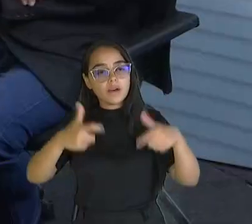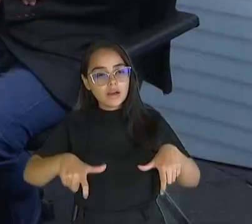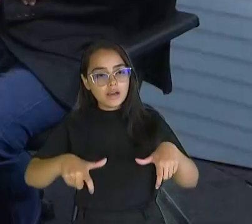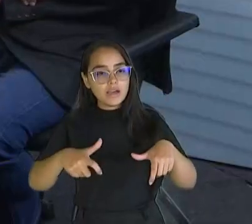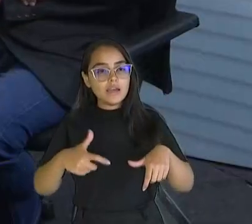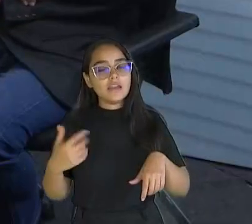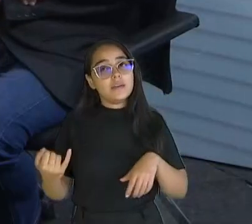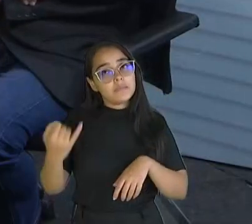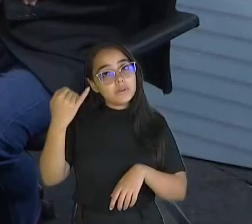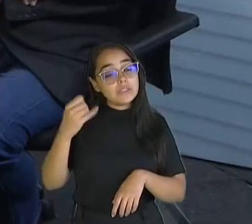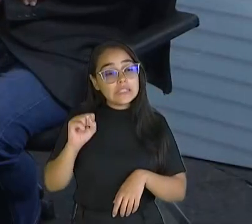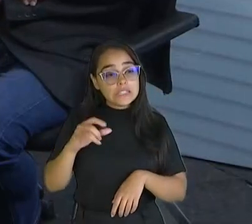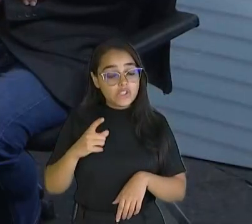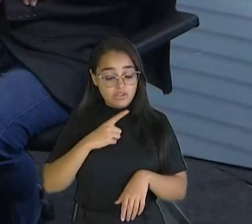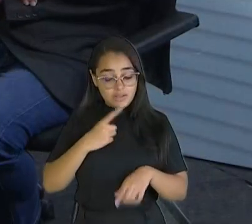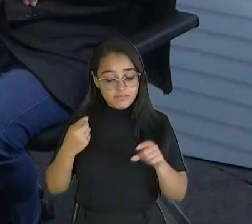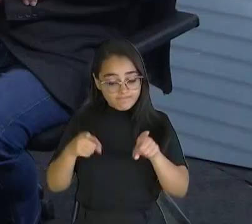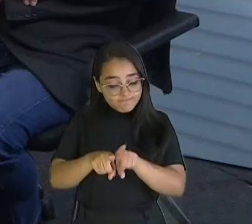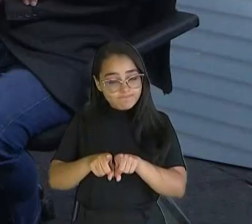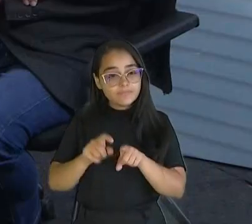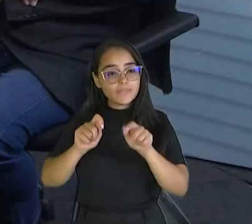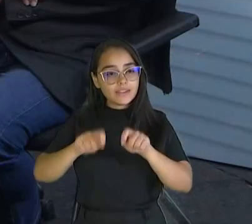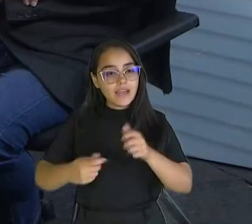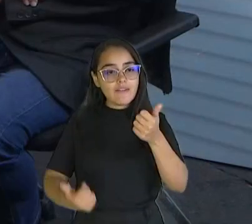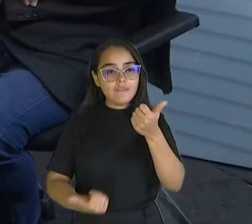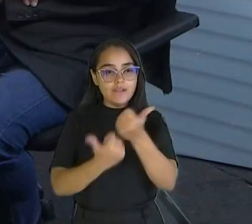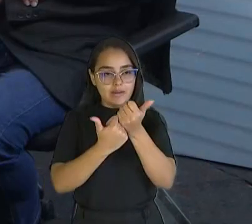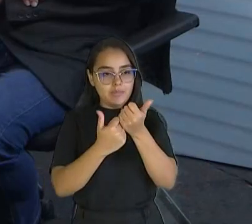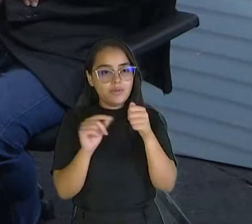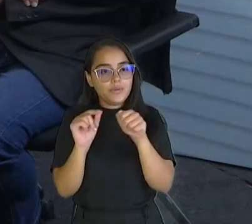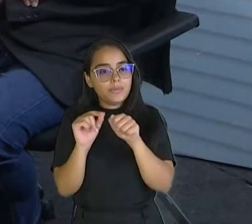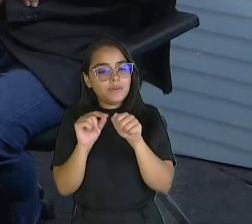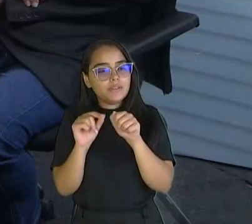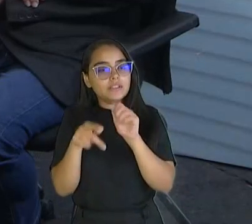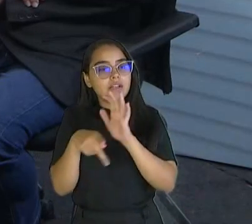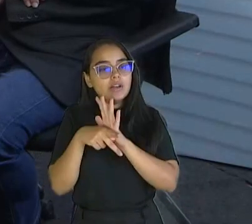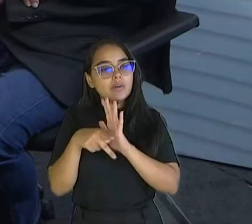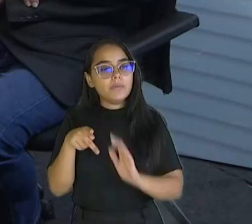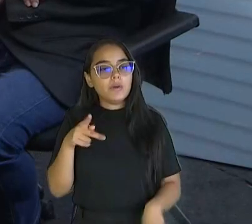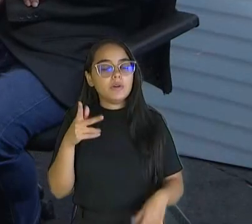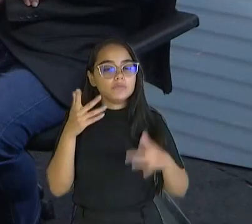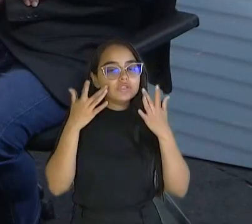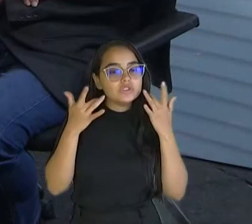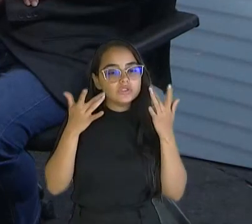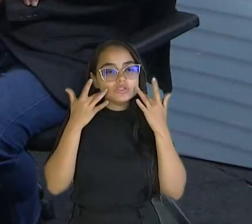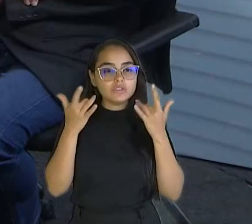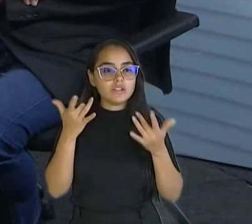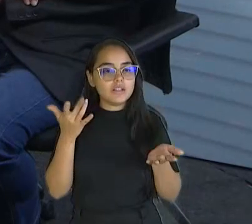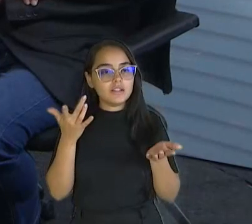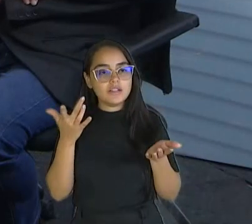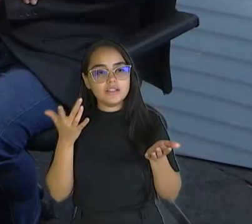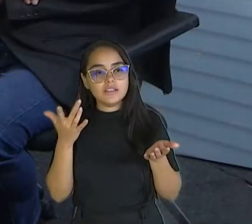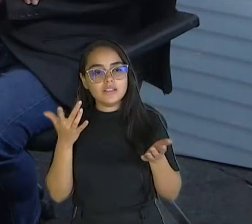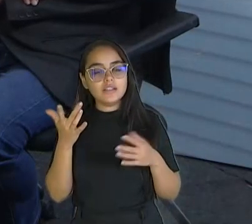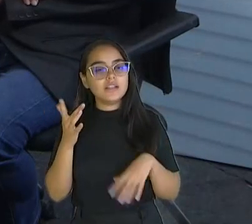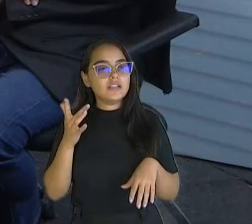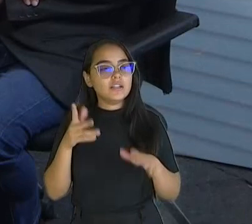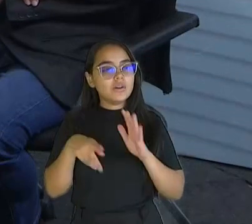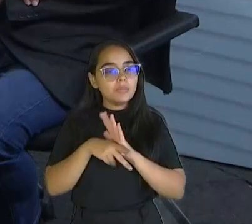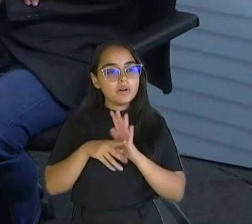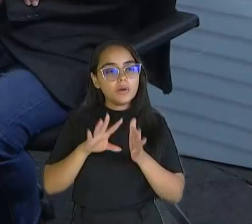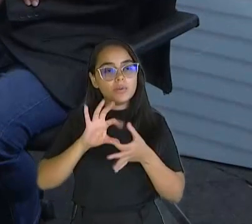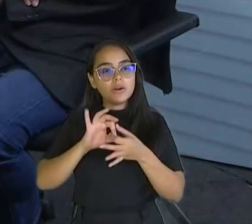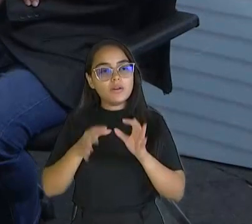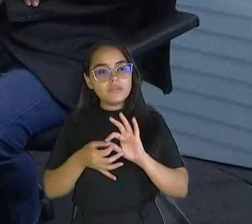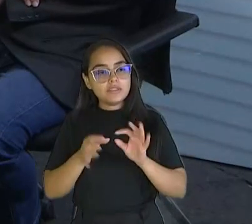parceria, né? É, exatamente. Se tivesse, a gente tivesse apoio para fazer peças de teatro... oficinas para